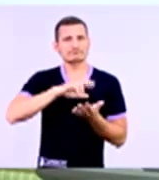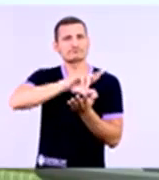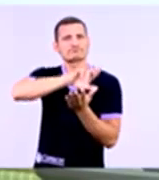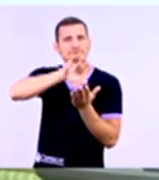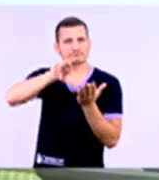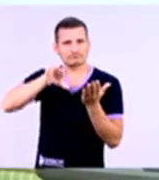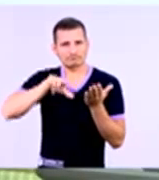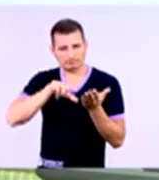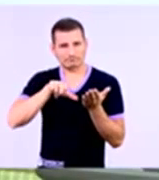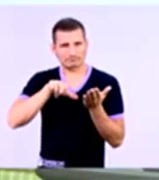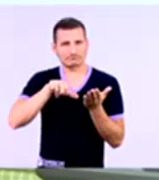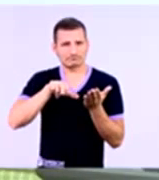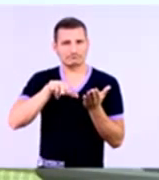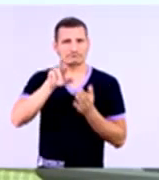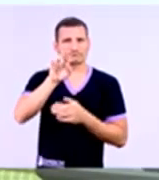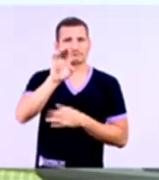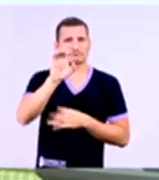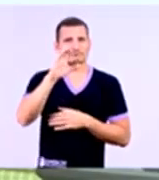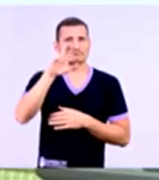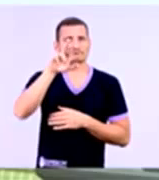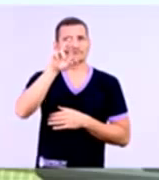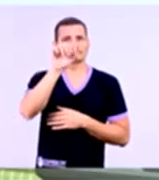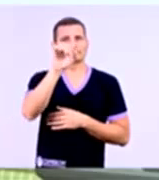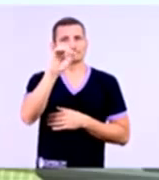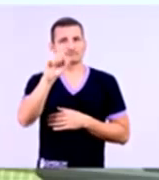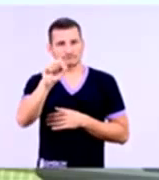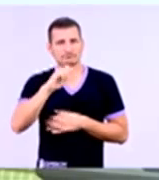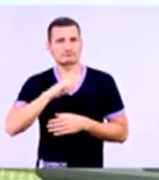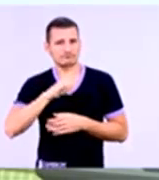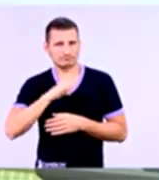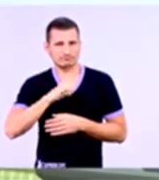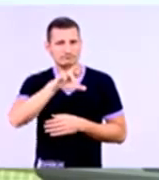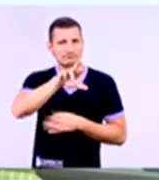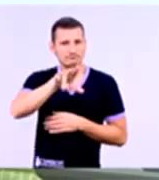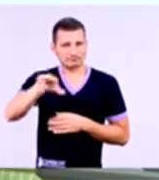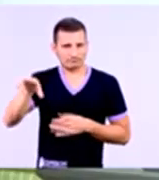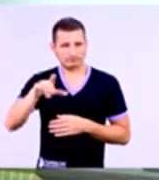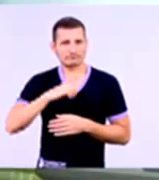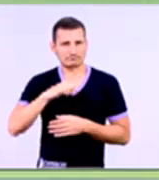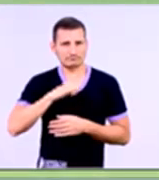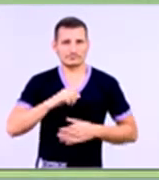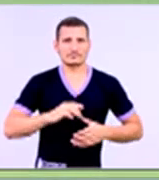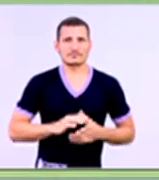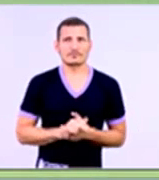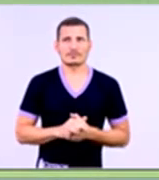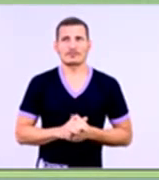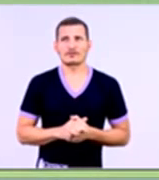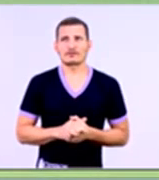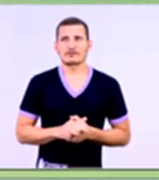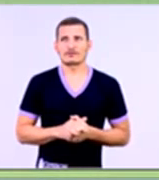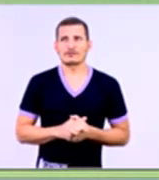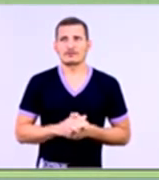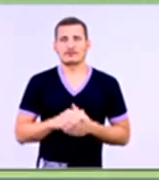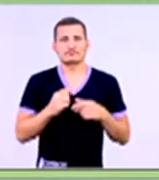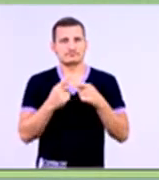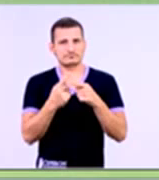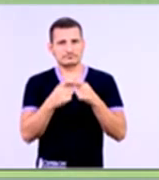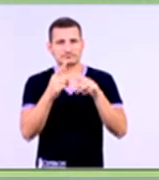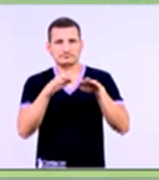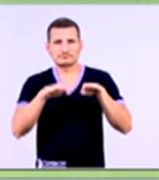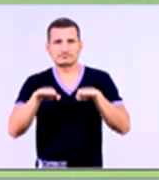recursos que podem ser utilizados junto a isso. Vamos continuar. Vimos que o padrão